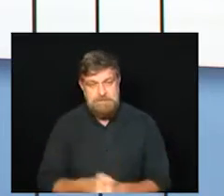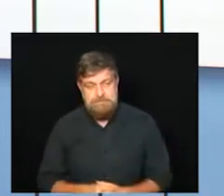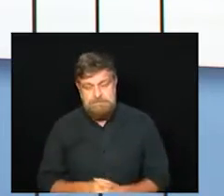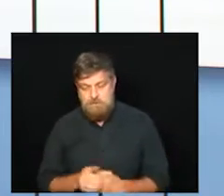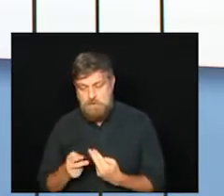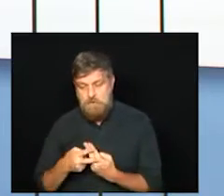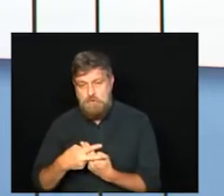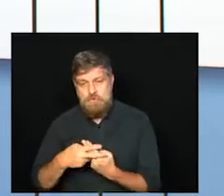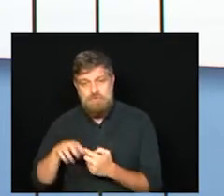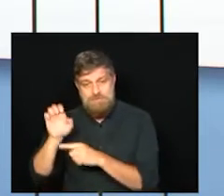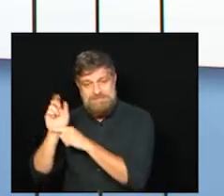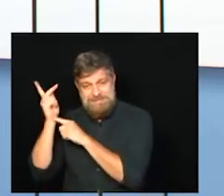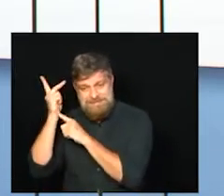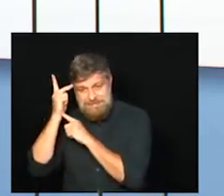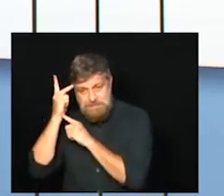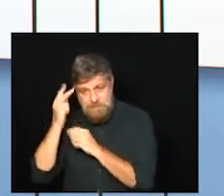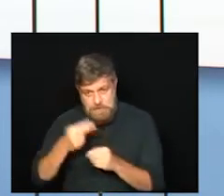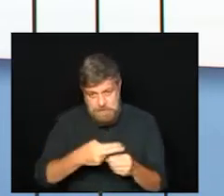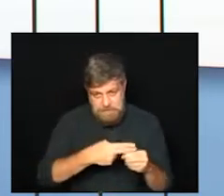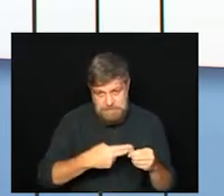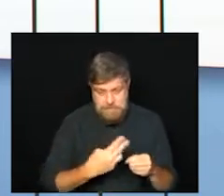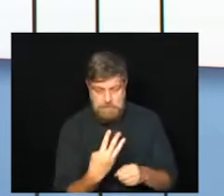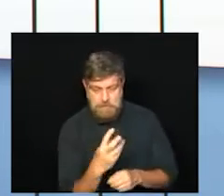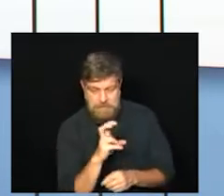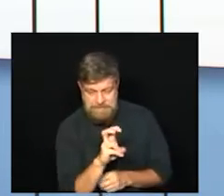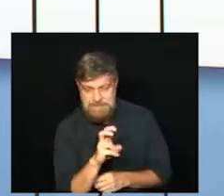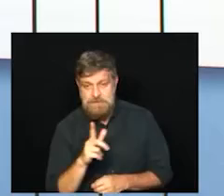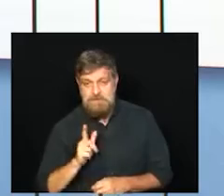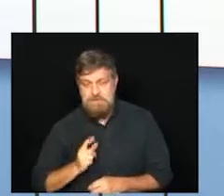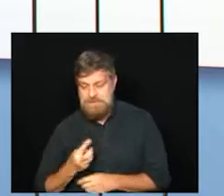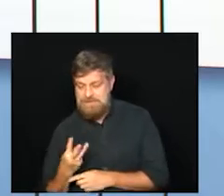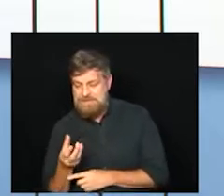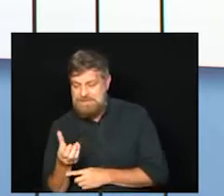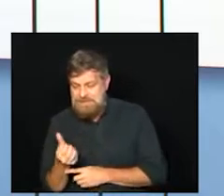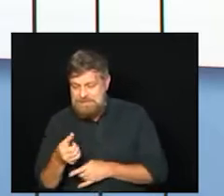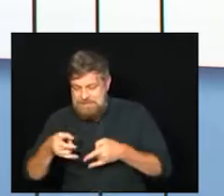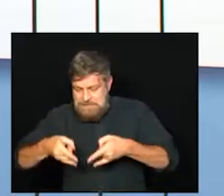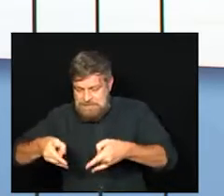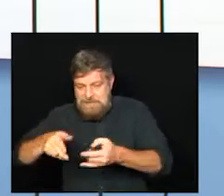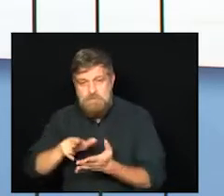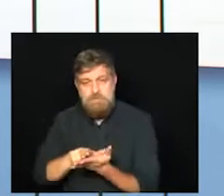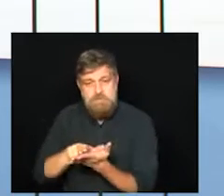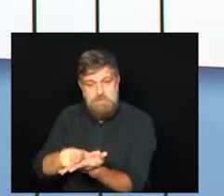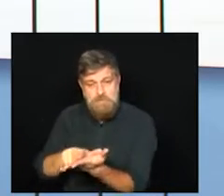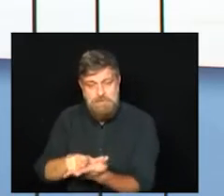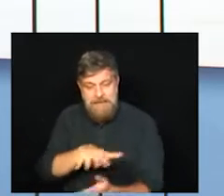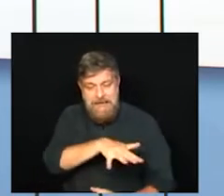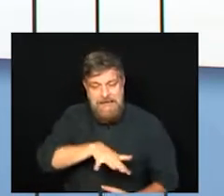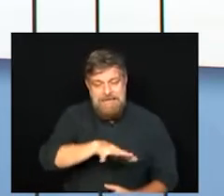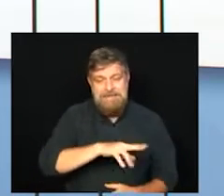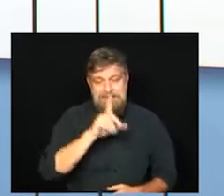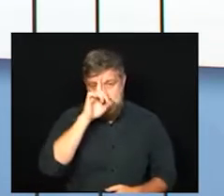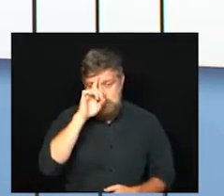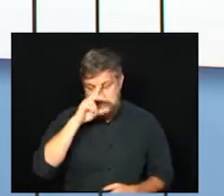SUS estadual, 45 leitos disponíveis, 36 ocupados. E na rede